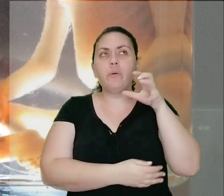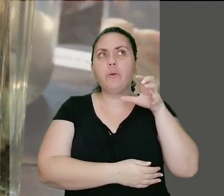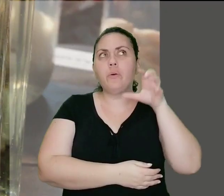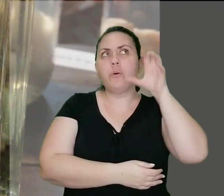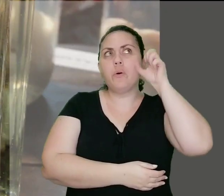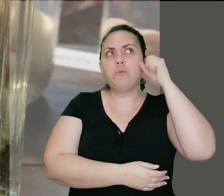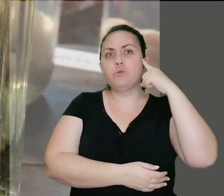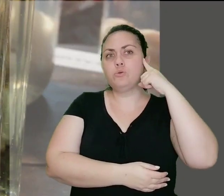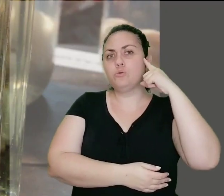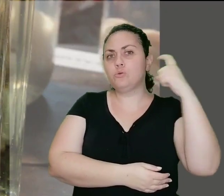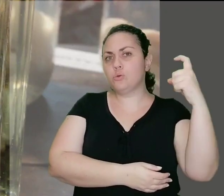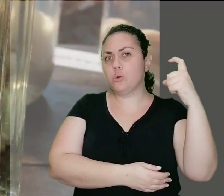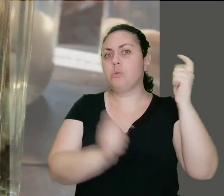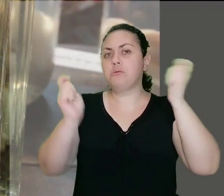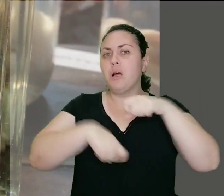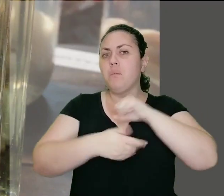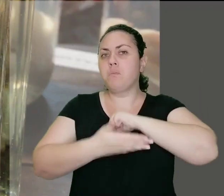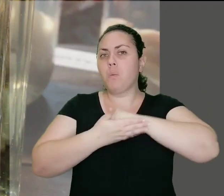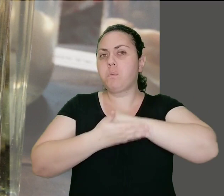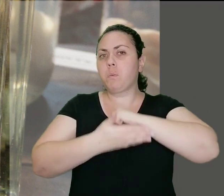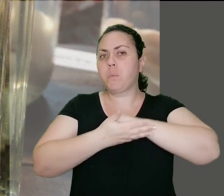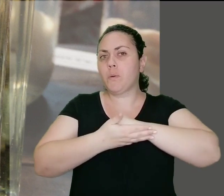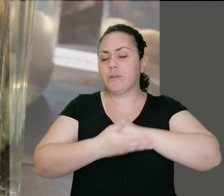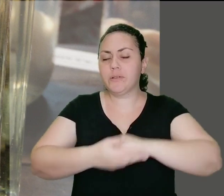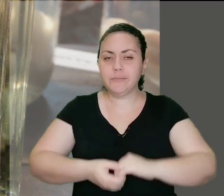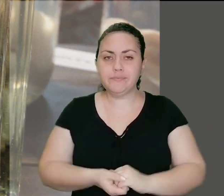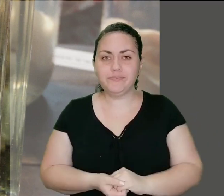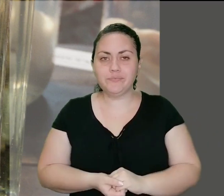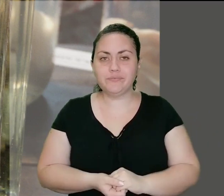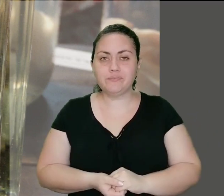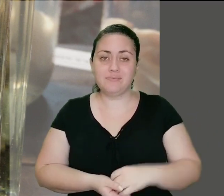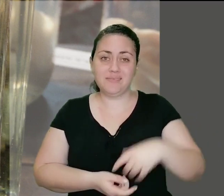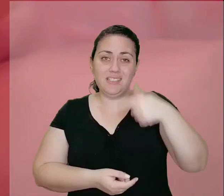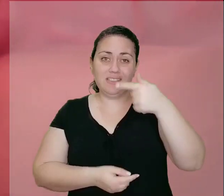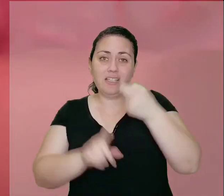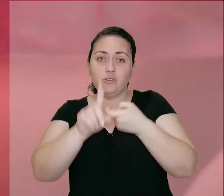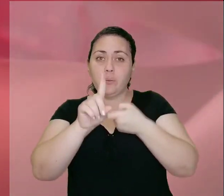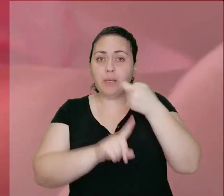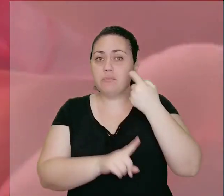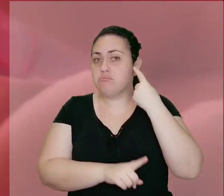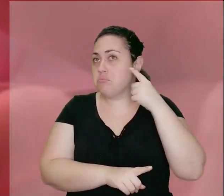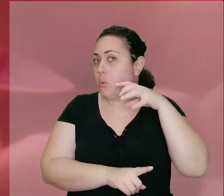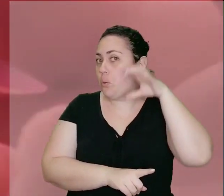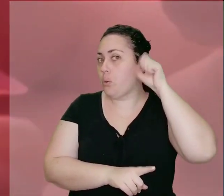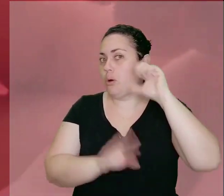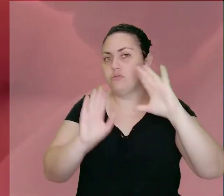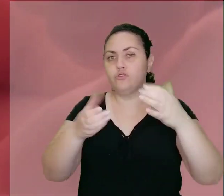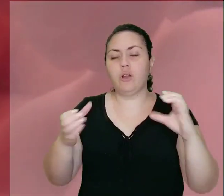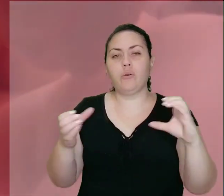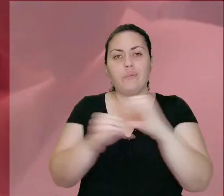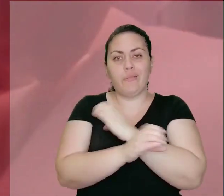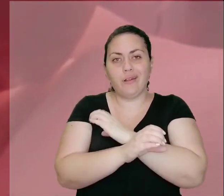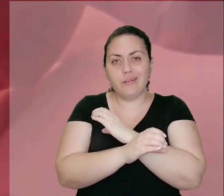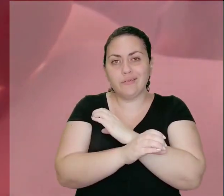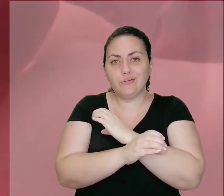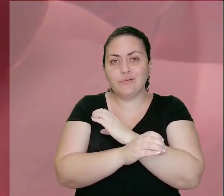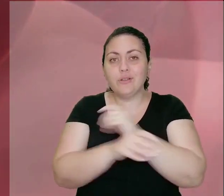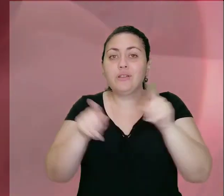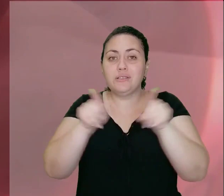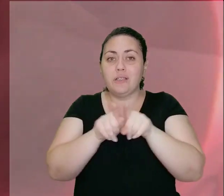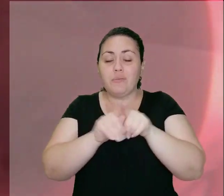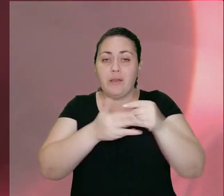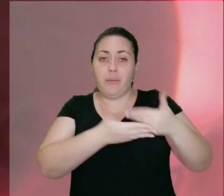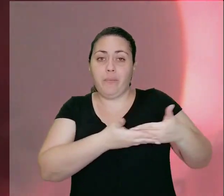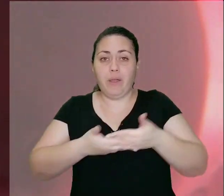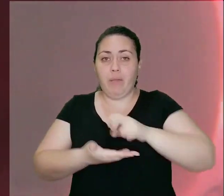sons aumentando o pulso. No 7º mês, a audição está totalmente desenvolvida. O feto muda